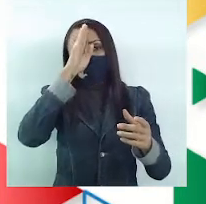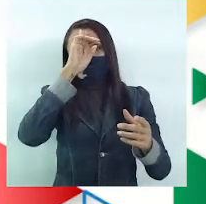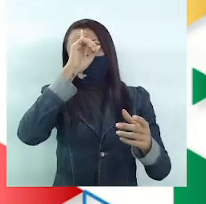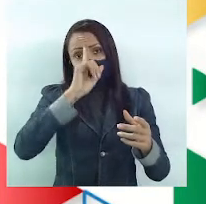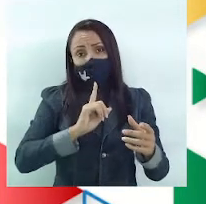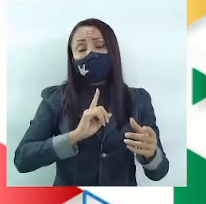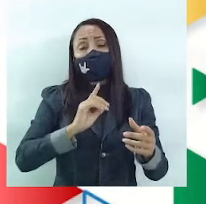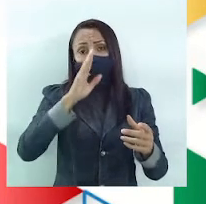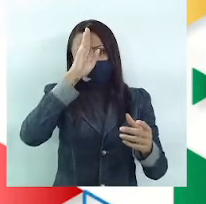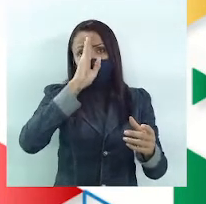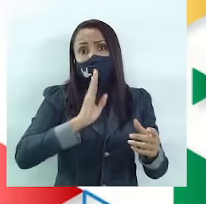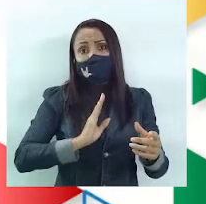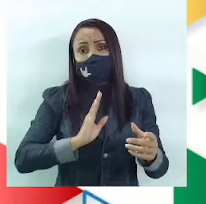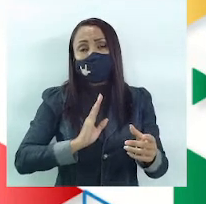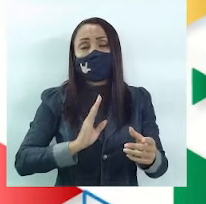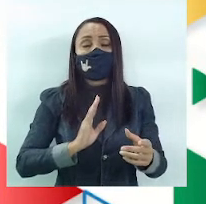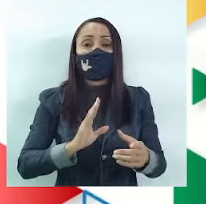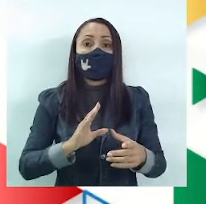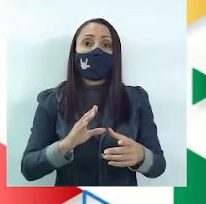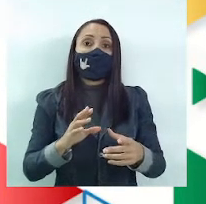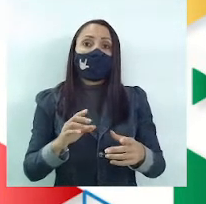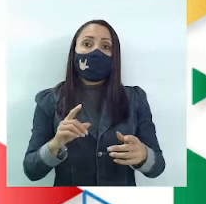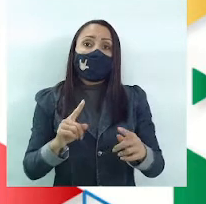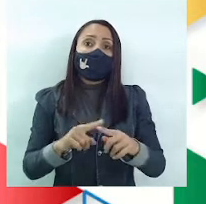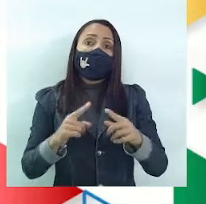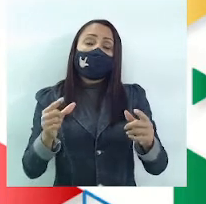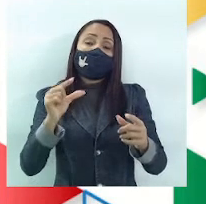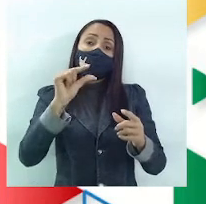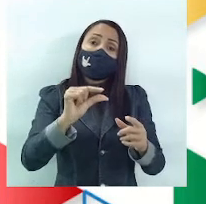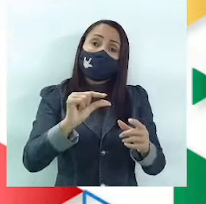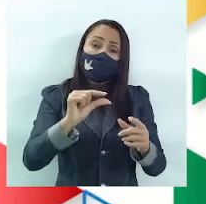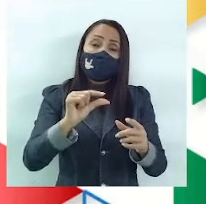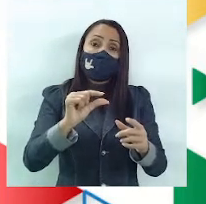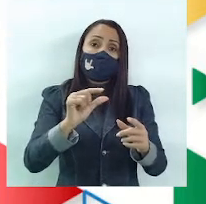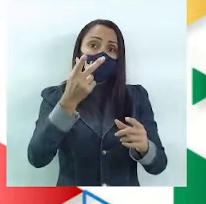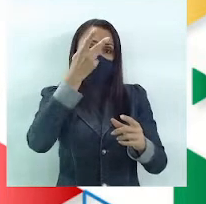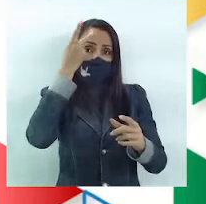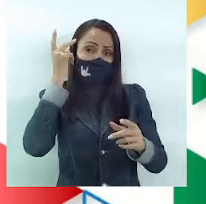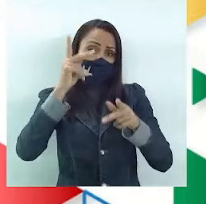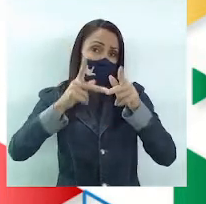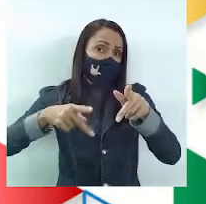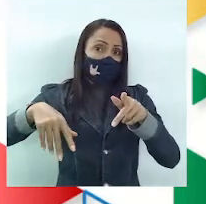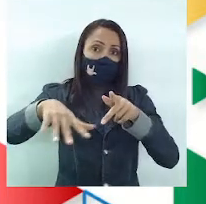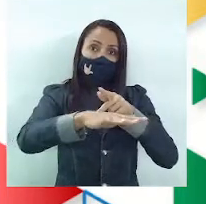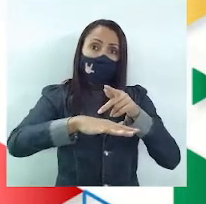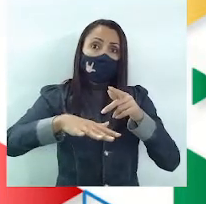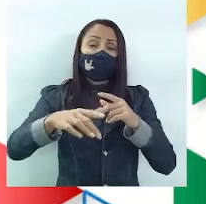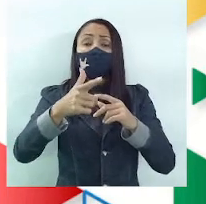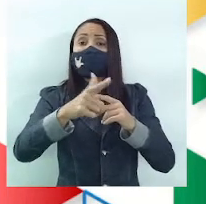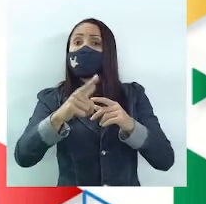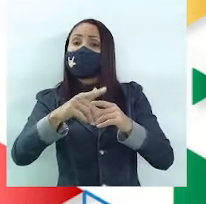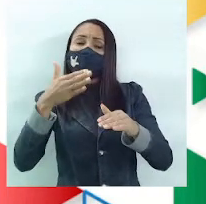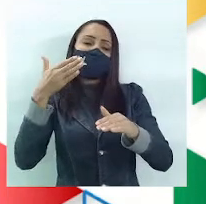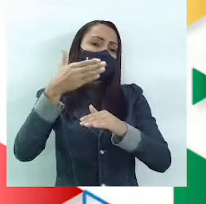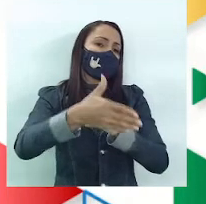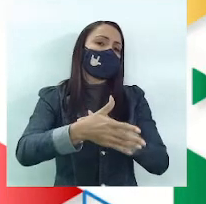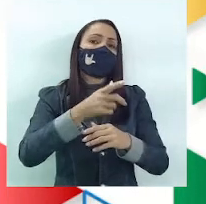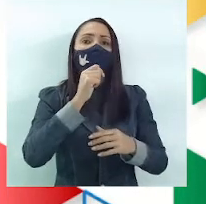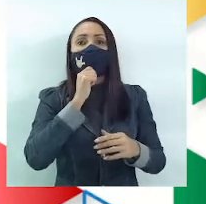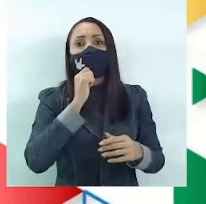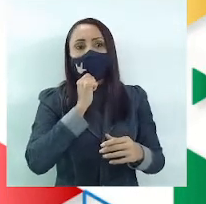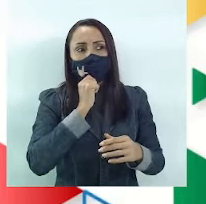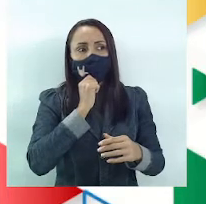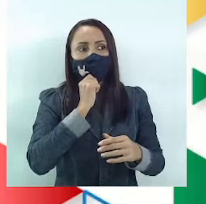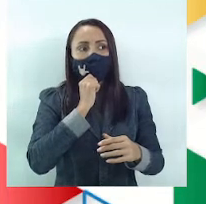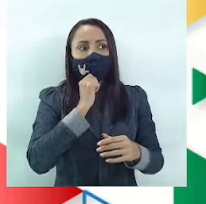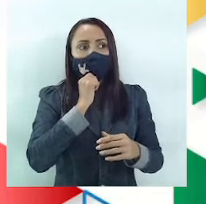serviços dentários, em postos, em tudo, e uma grande parte da parcela da população não tem acesso ainda, porque